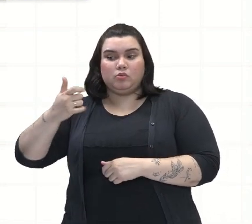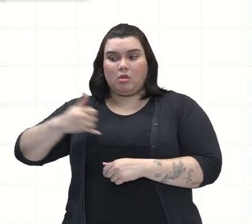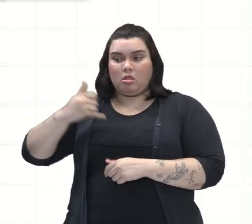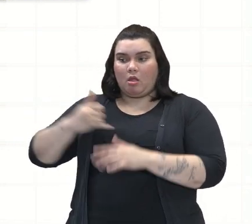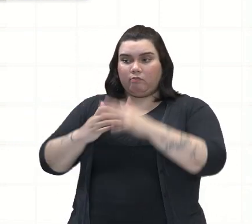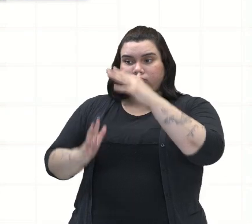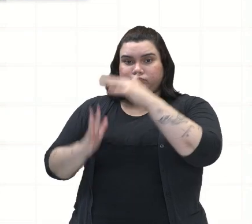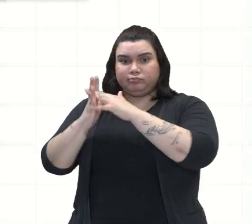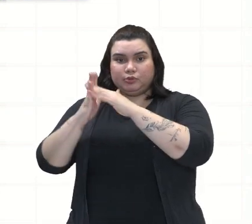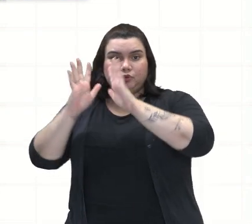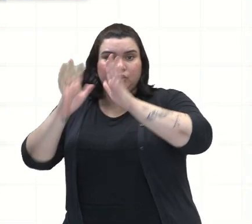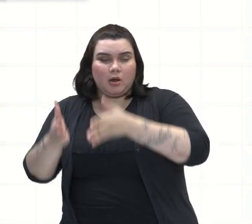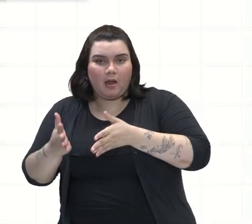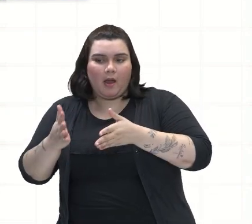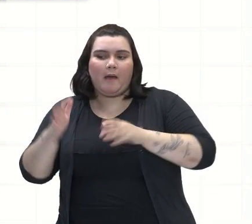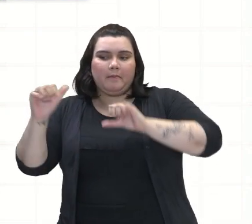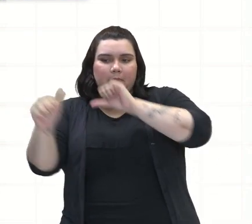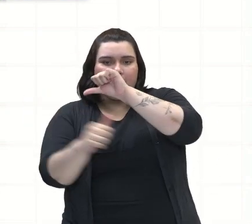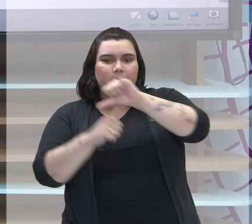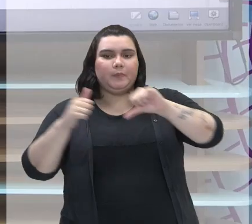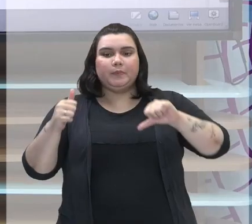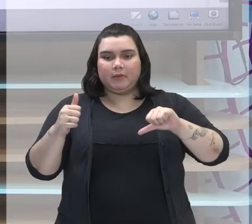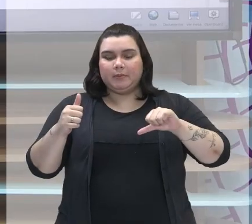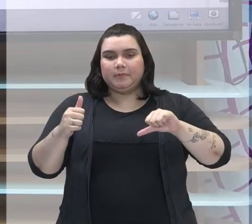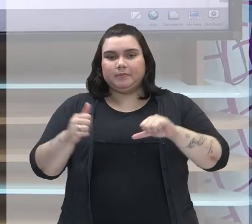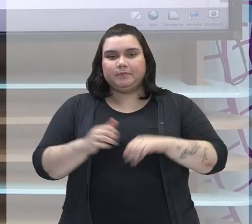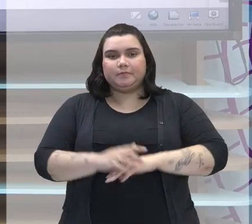estamos falando de um contexto